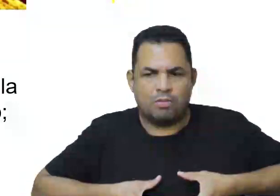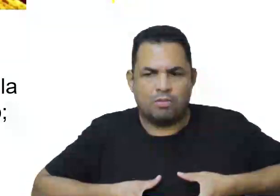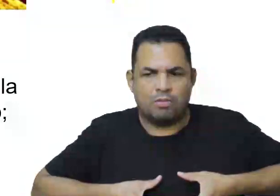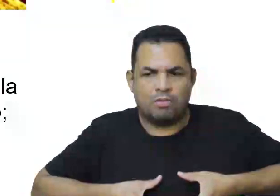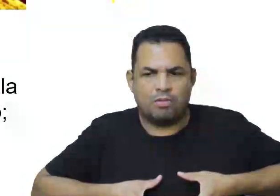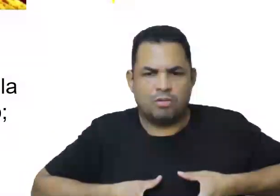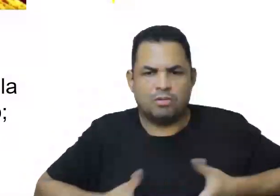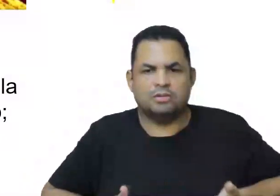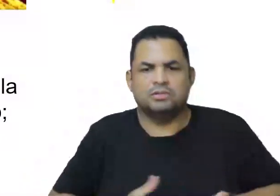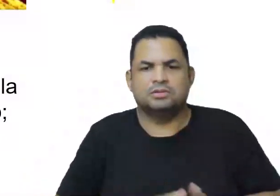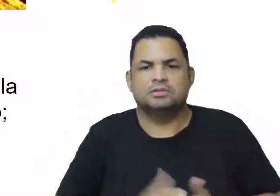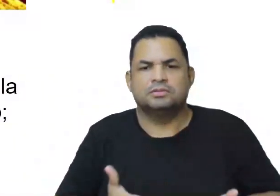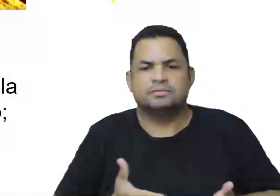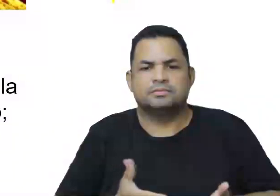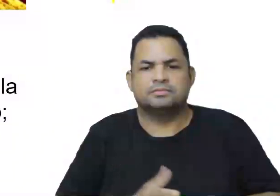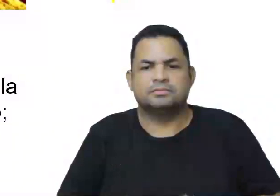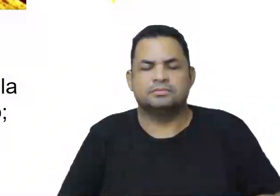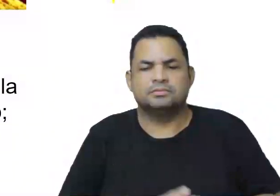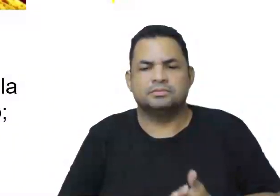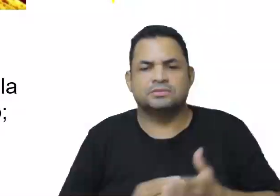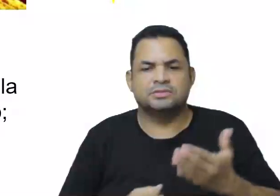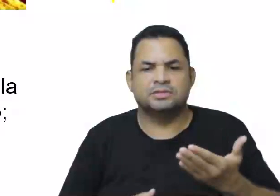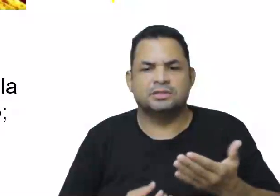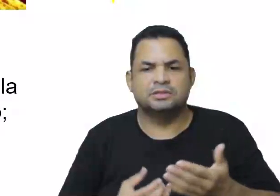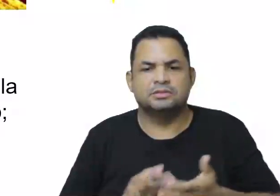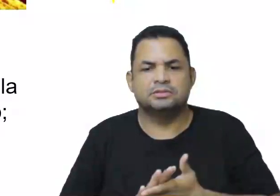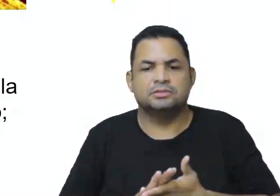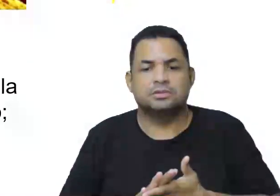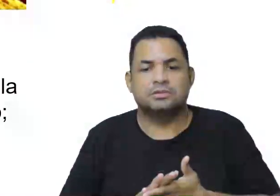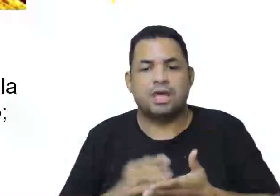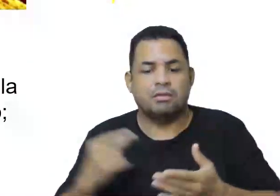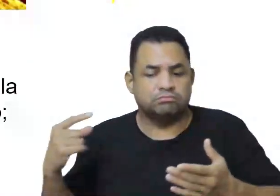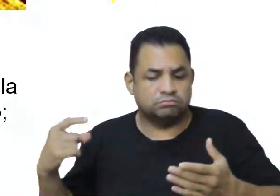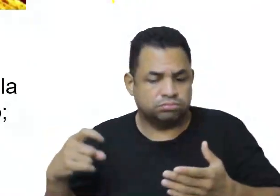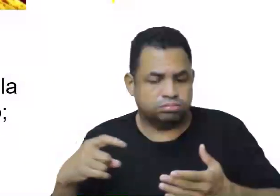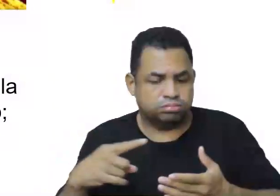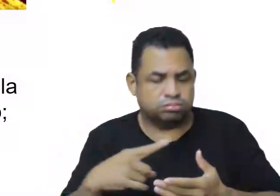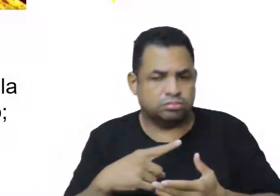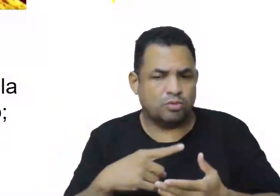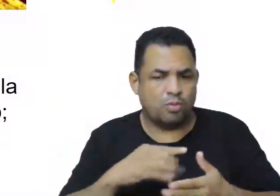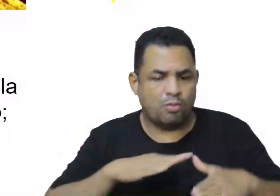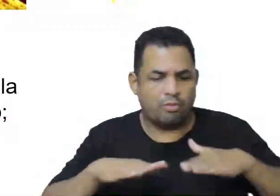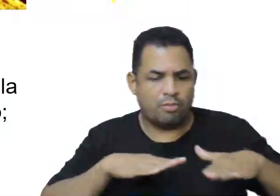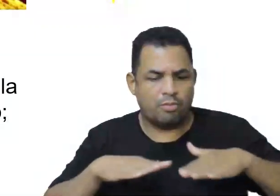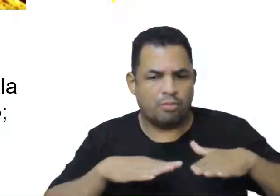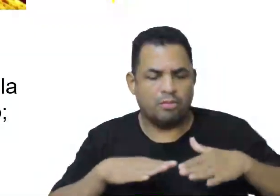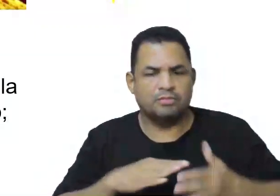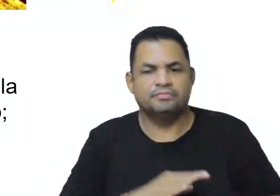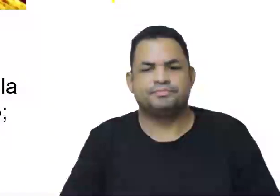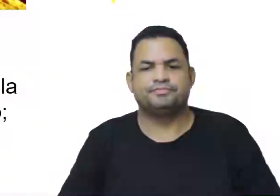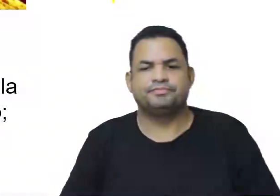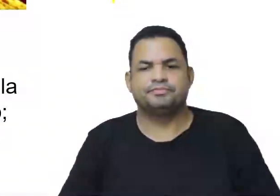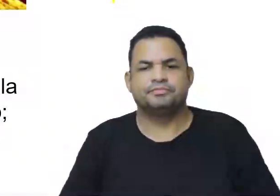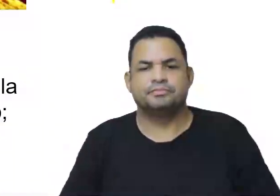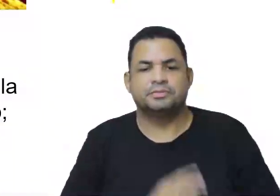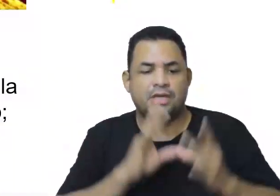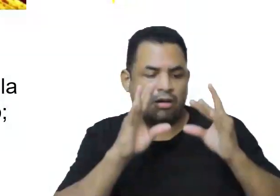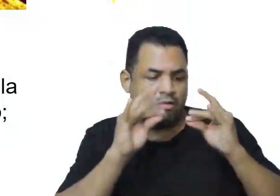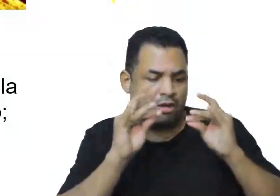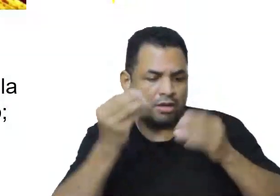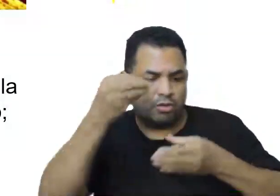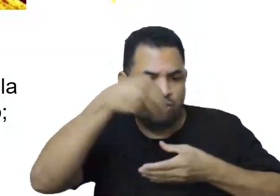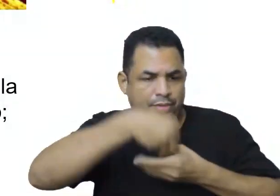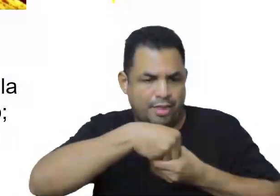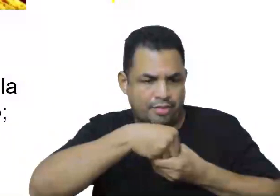ele não tem essa estrutura, ele fica por ali, sujeito ao próprio fluido do uterino, entendeu? Então, quando